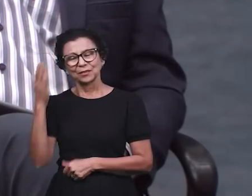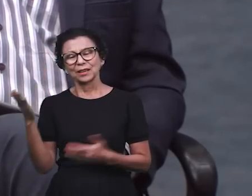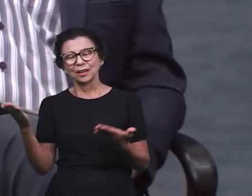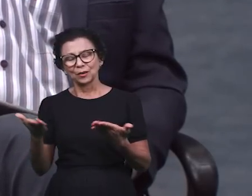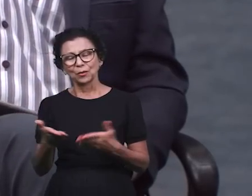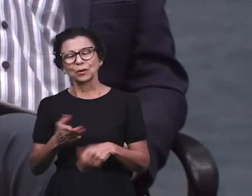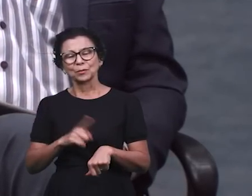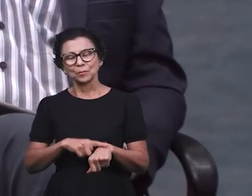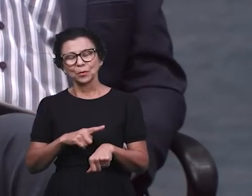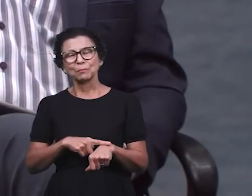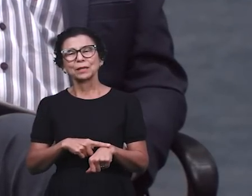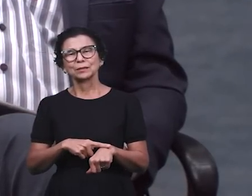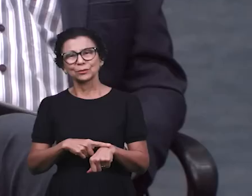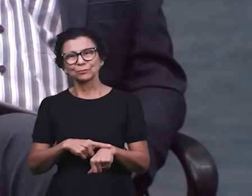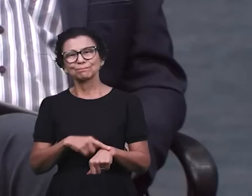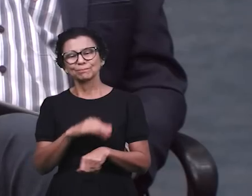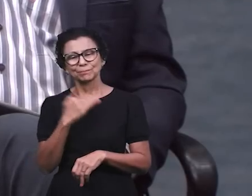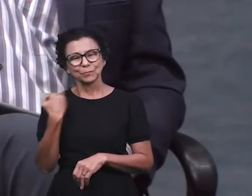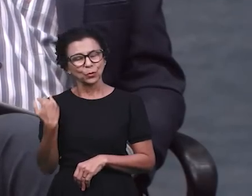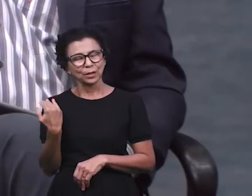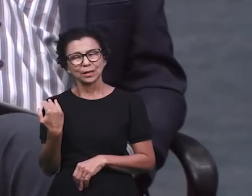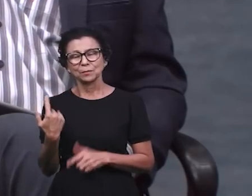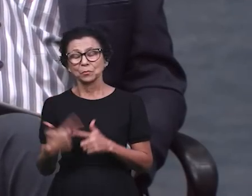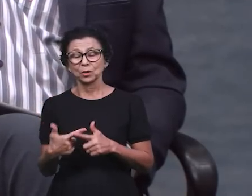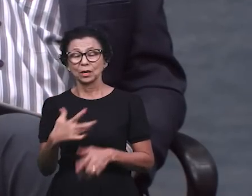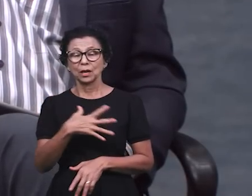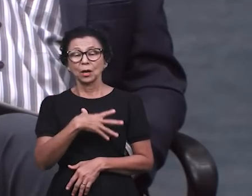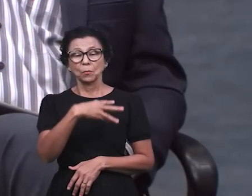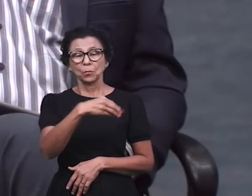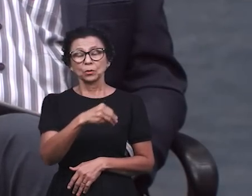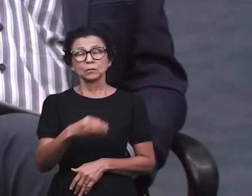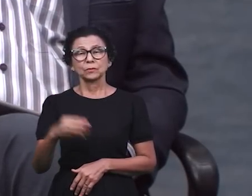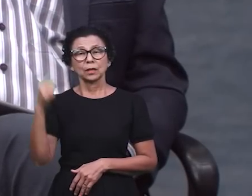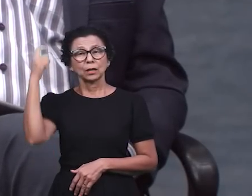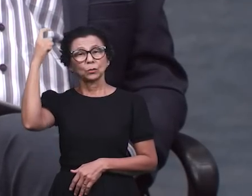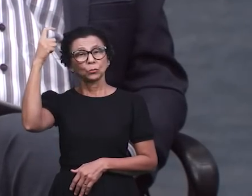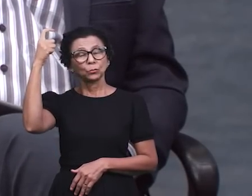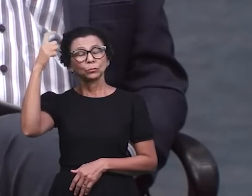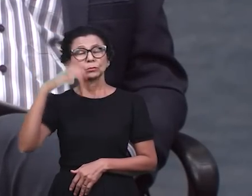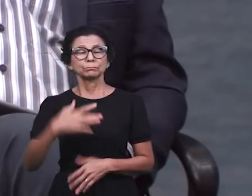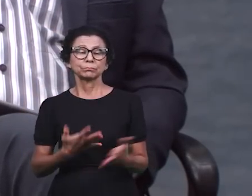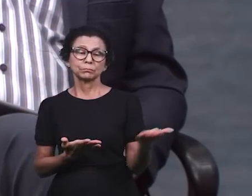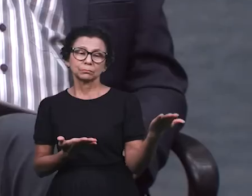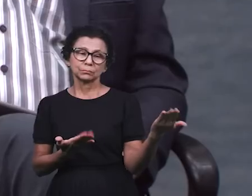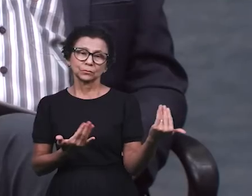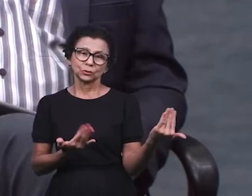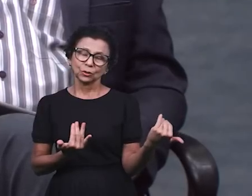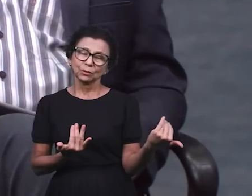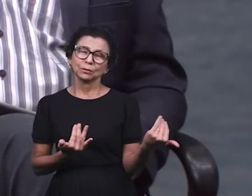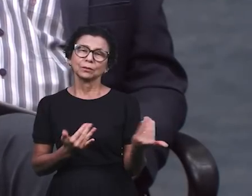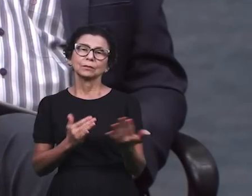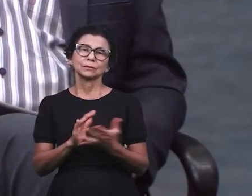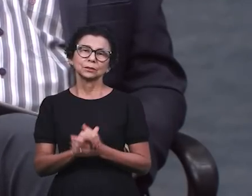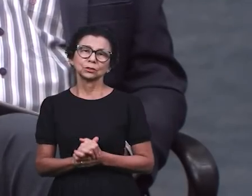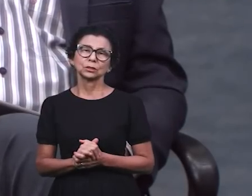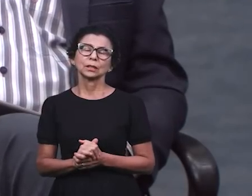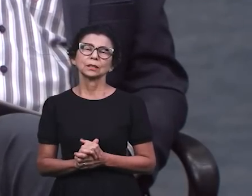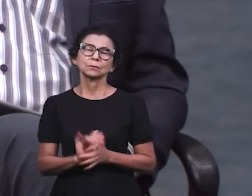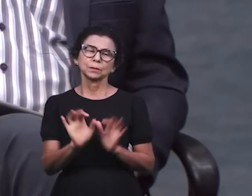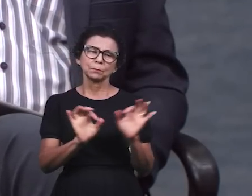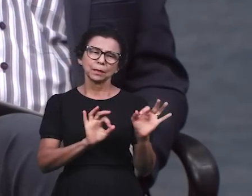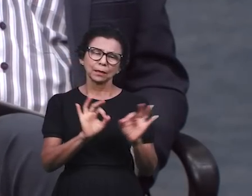que o tempo que lhe foi dado foi esse. Os filhos já tinham uma idade adulta, jovens, já encaminhados na